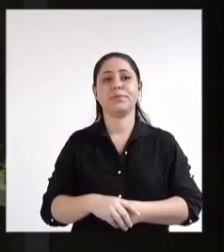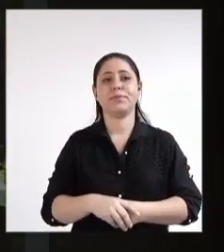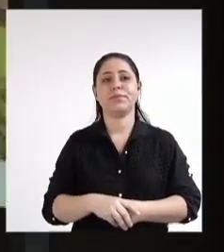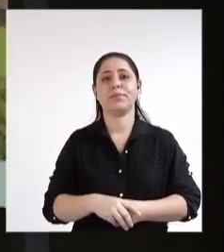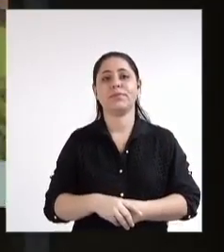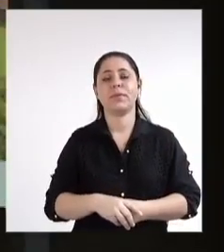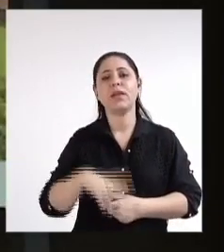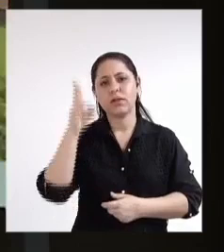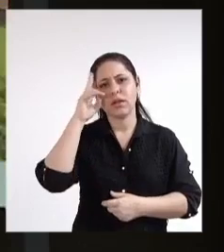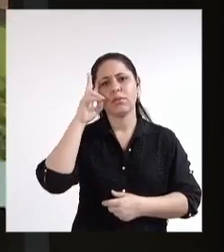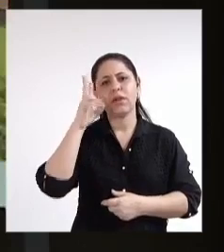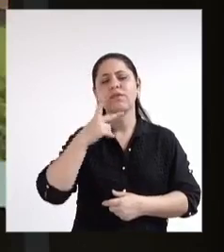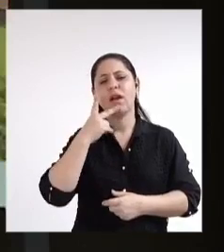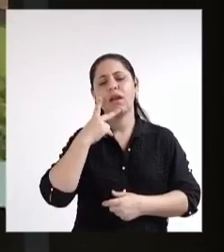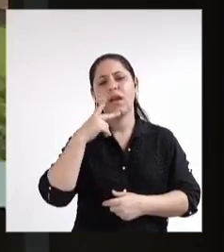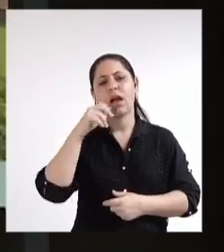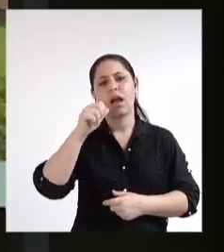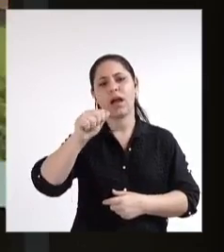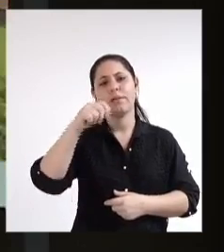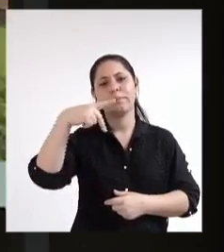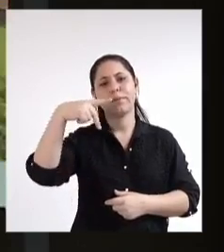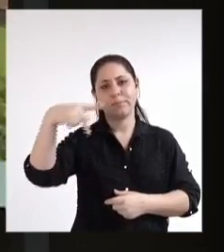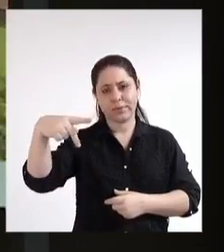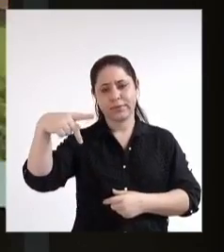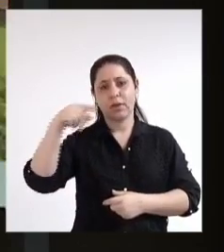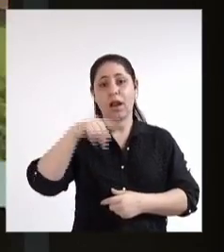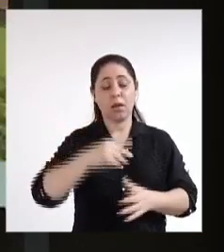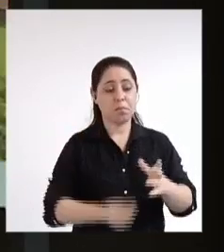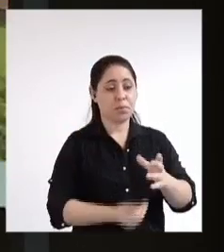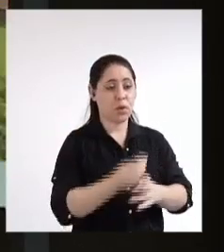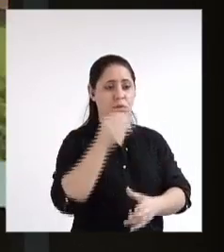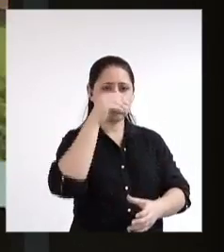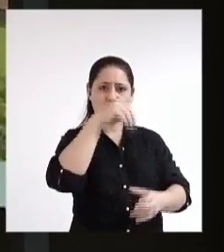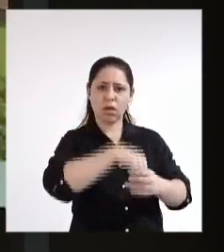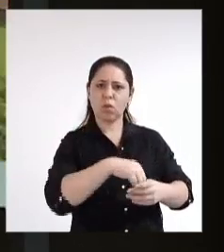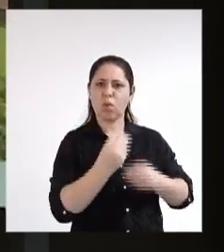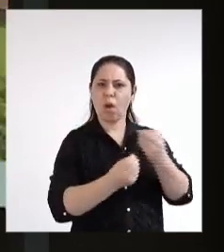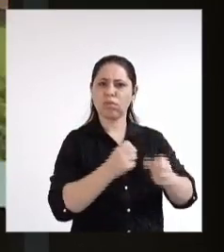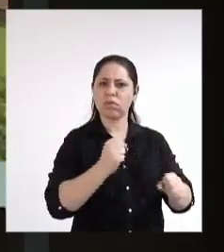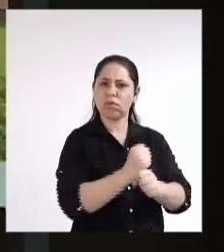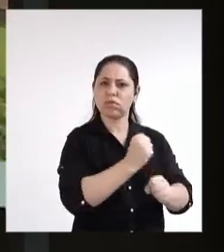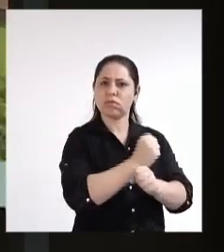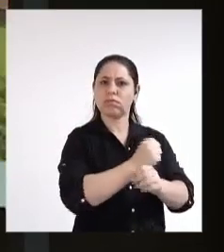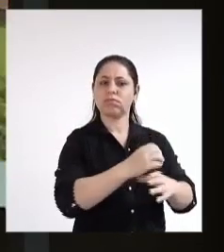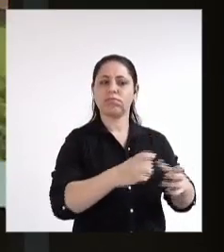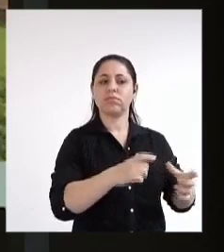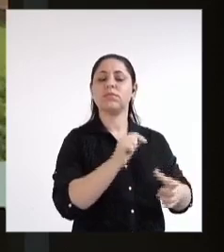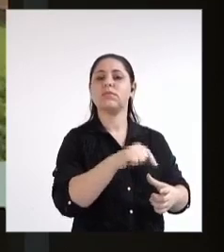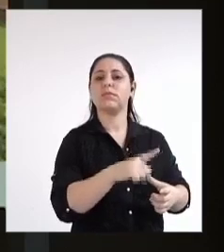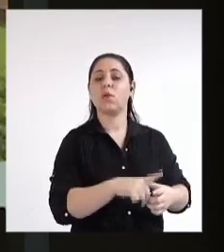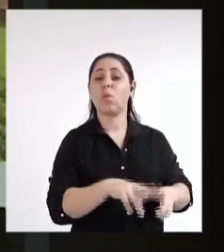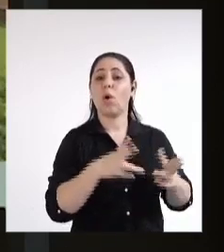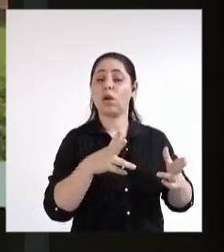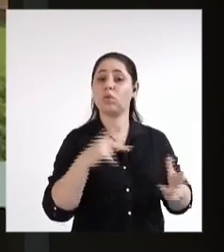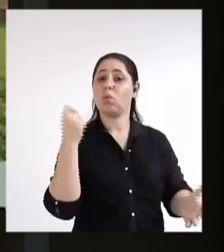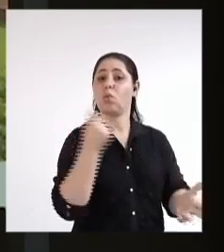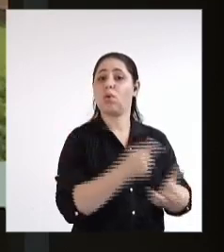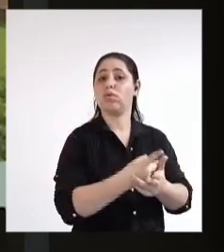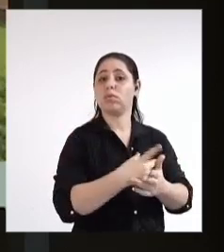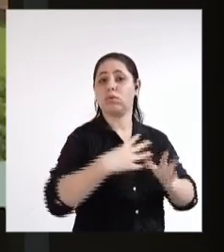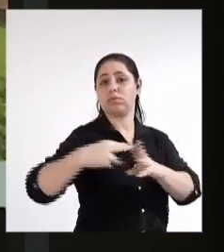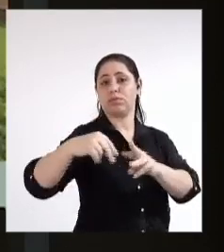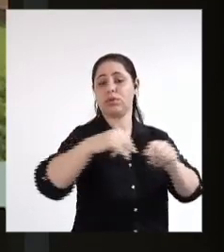lembra que vai da pb né também na pt sp não é como que constrói isso aqui nem quando a gente adquire a propriedade é